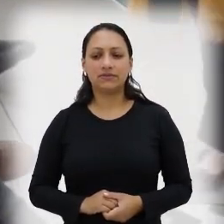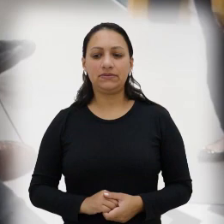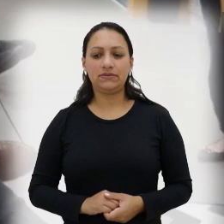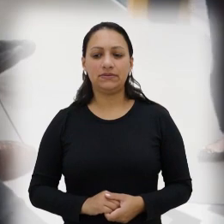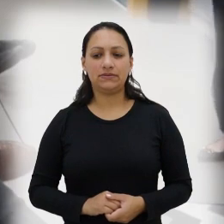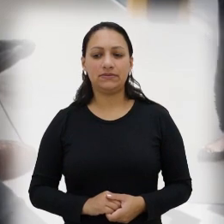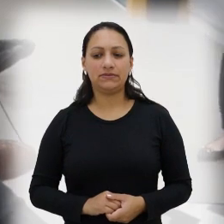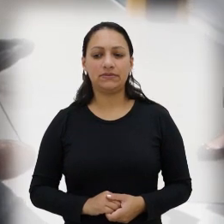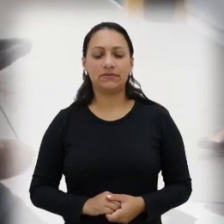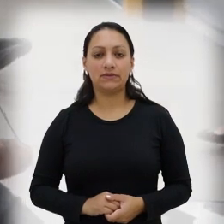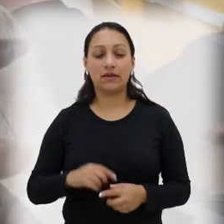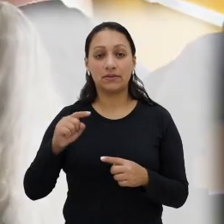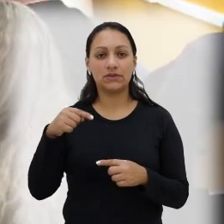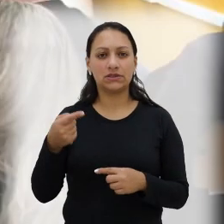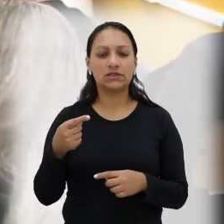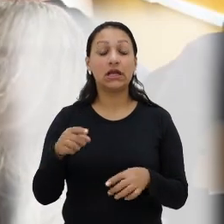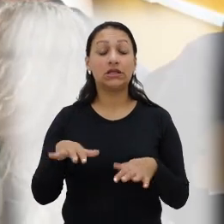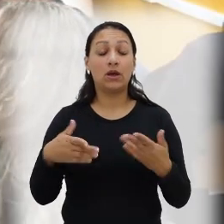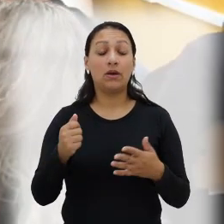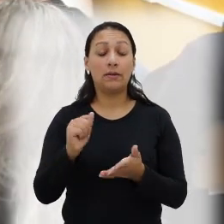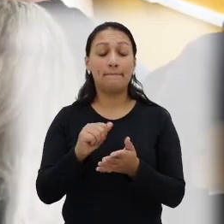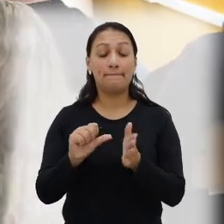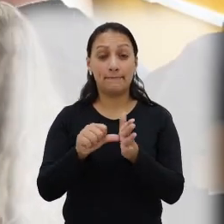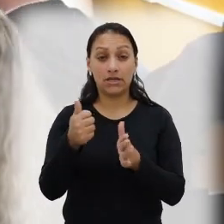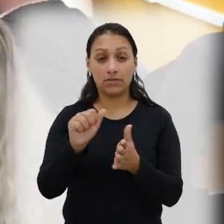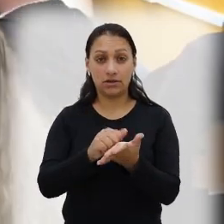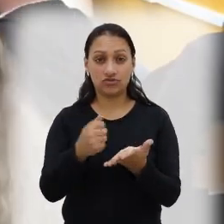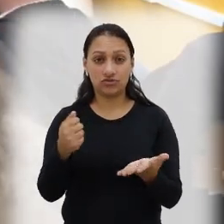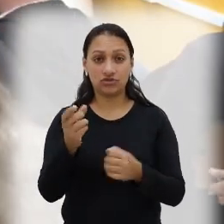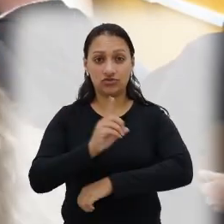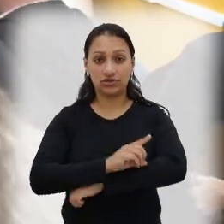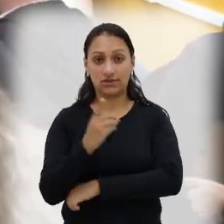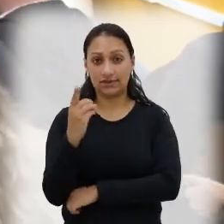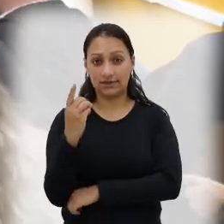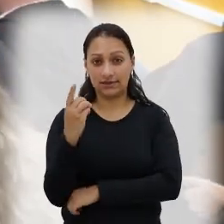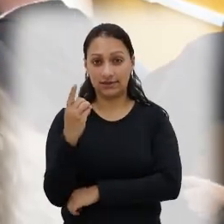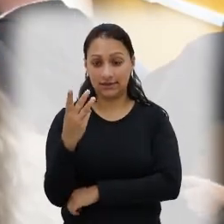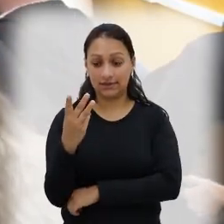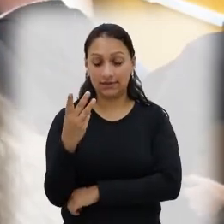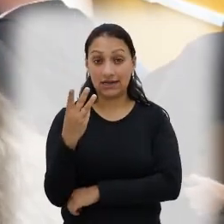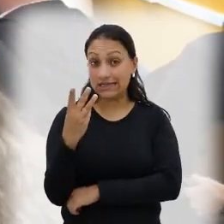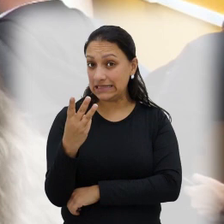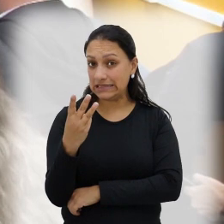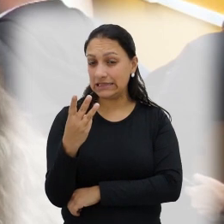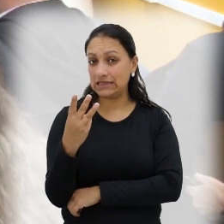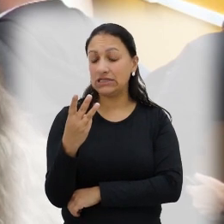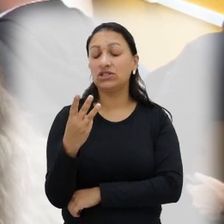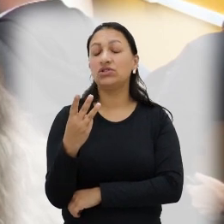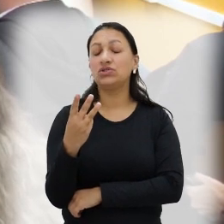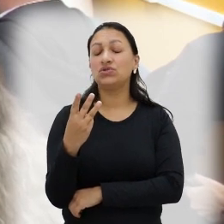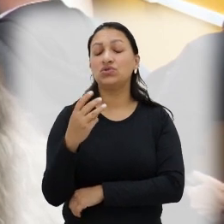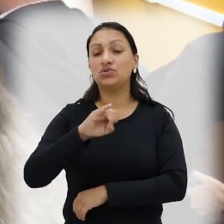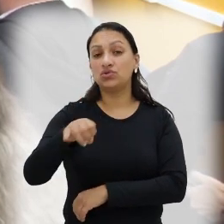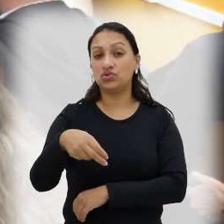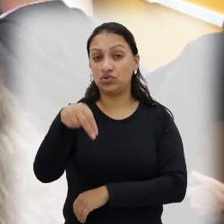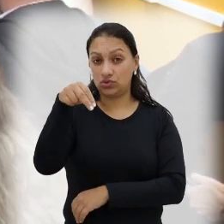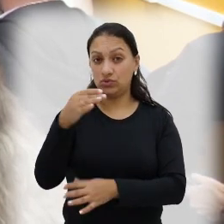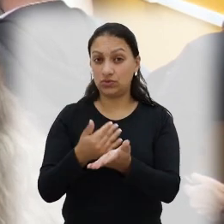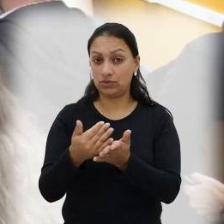Volta lá. A primeira agenda... 13 de junho. 13 de junho, que começa com pesquisa de